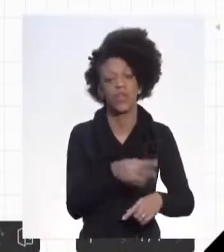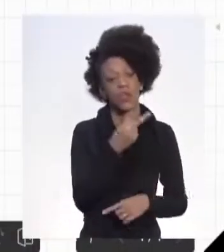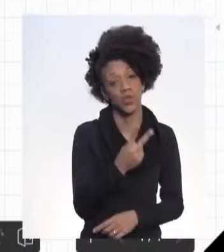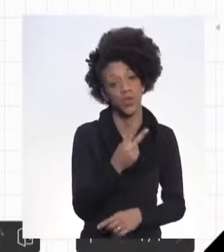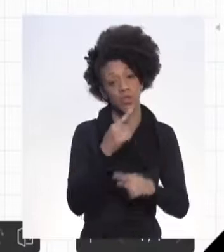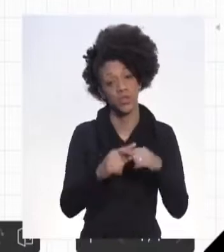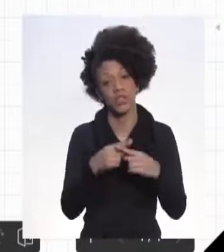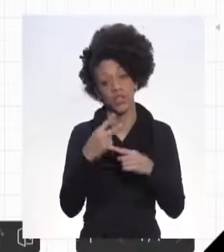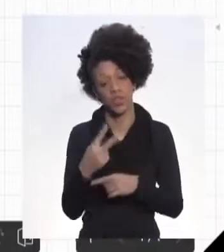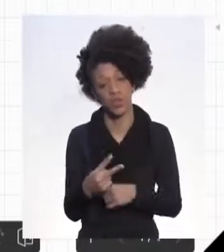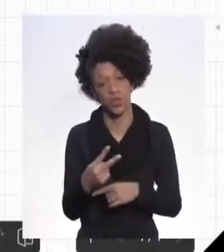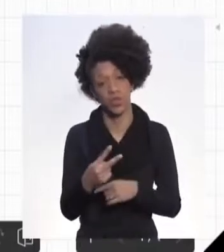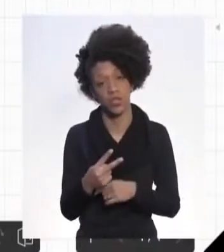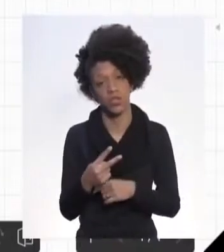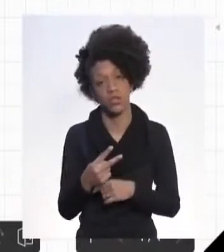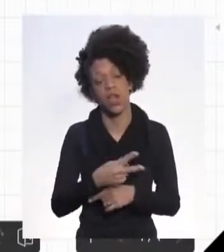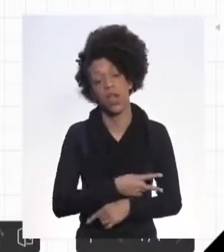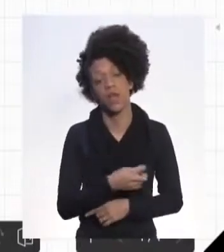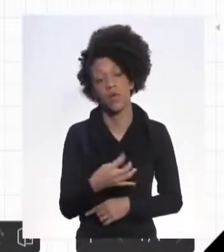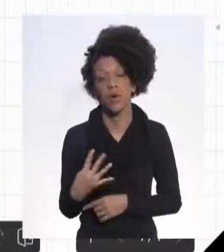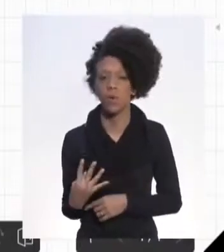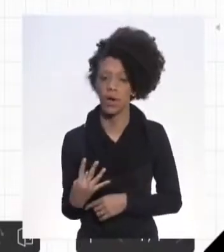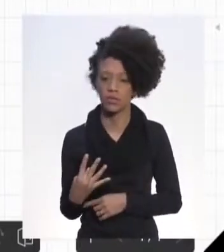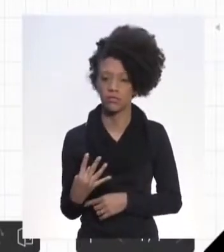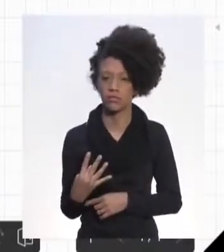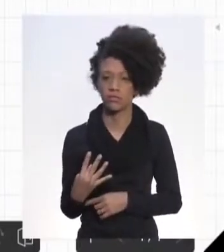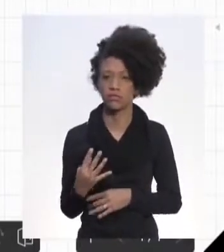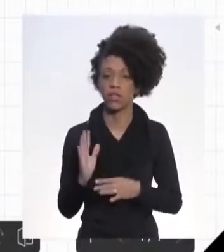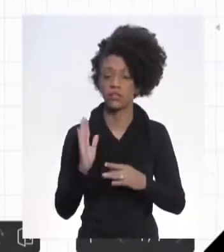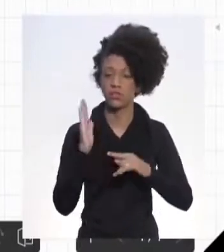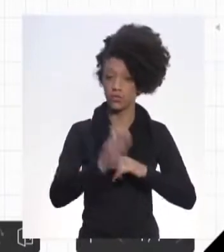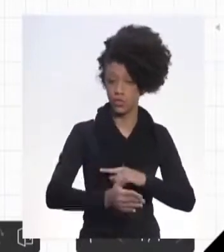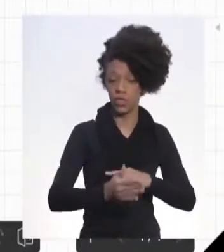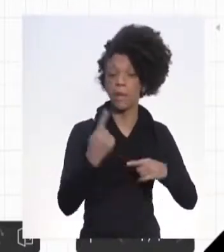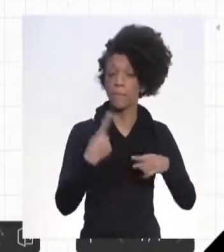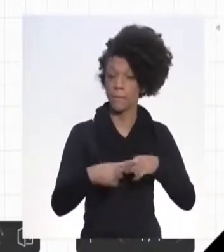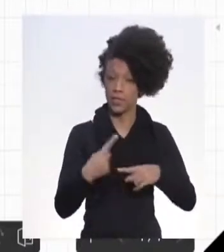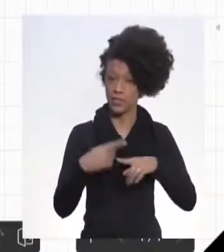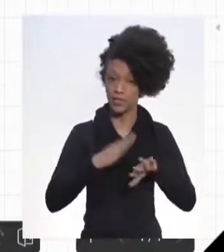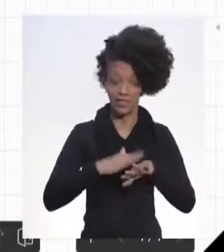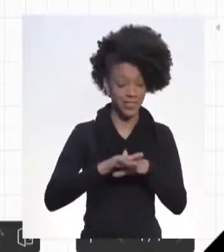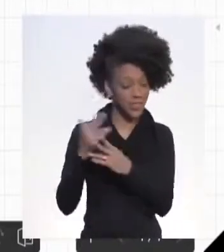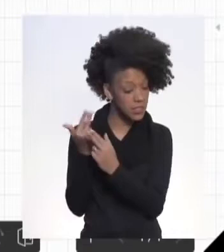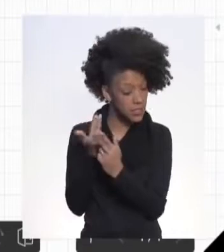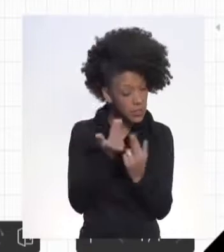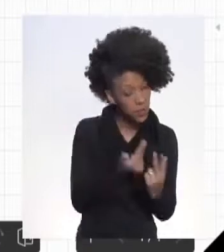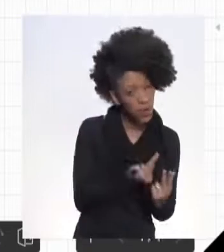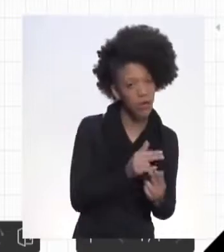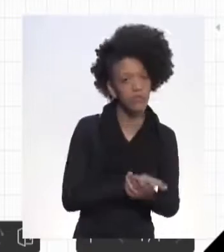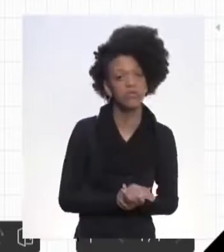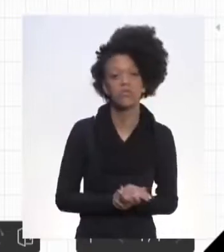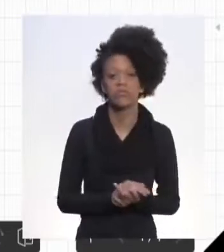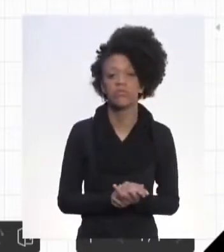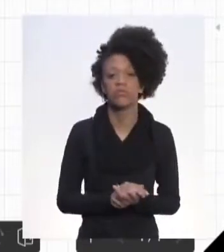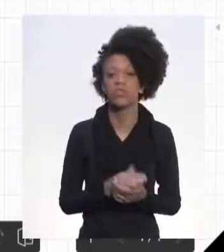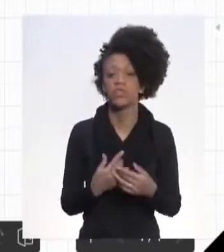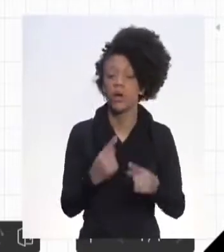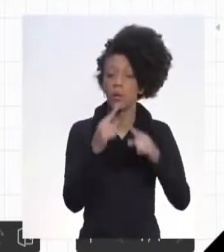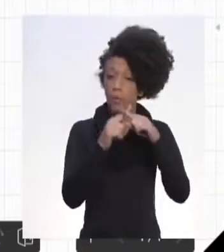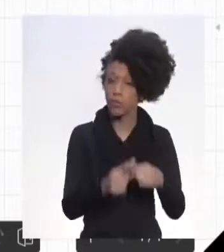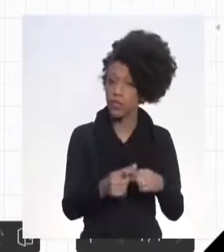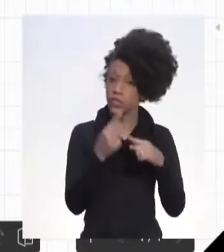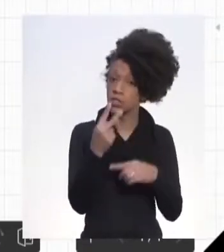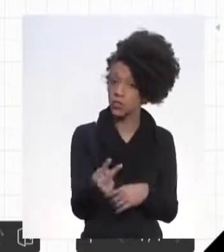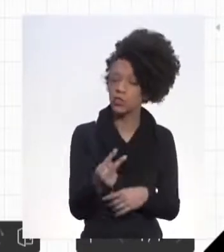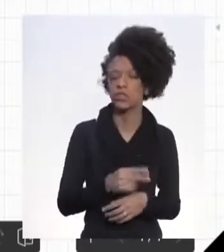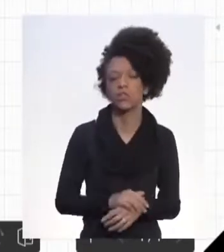proporcionalmente direta, né? Para ser uma proporção direta, eu tenho que fazer a mesma coisa. Multiplica por 2, multiplica